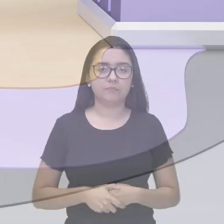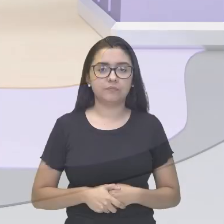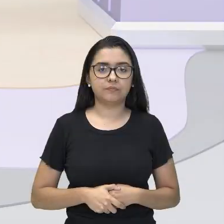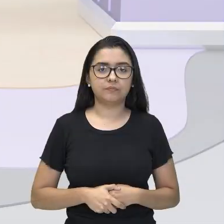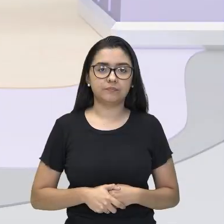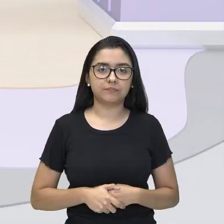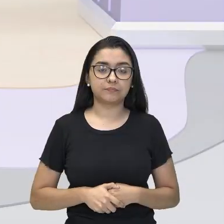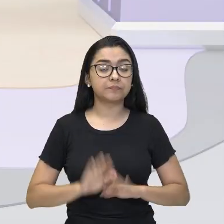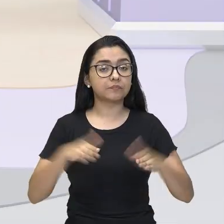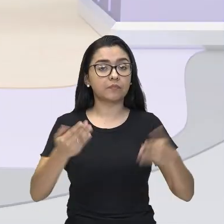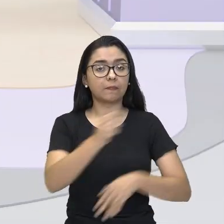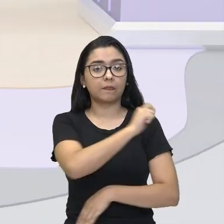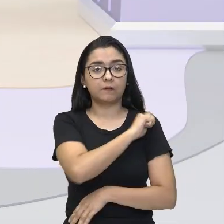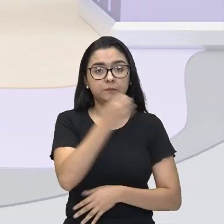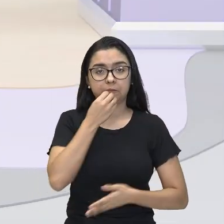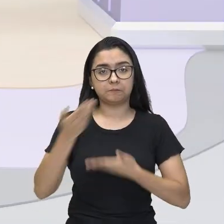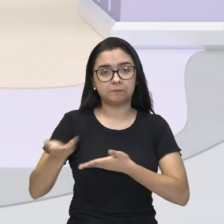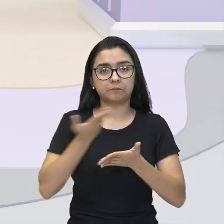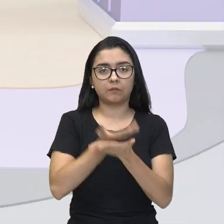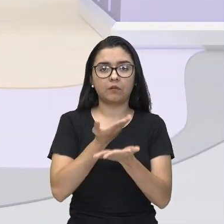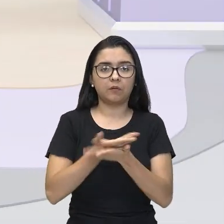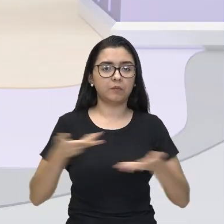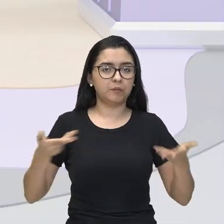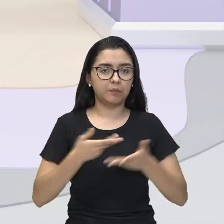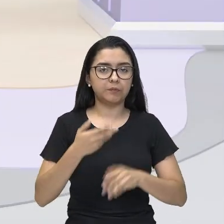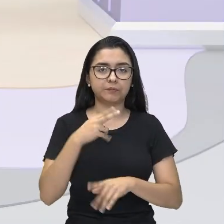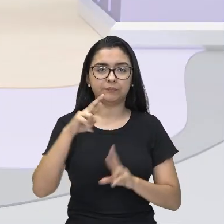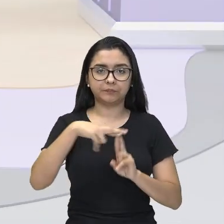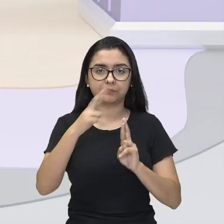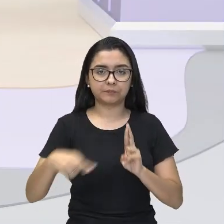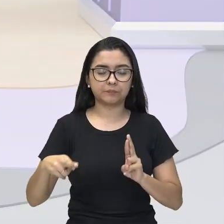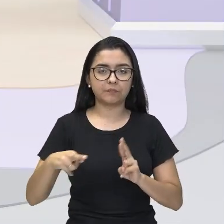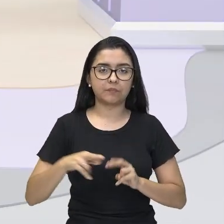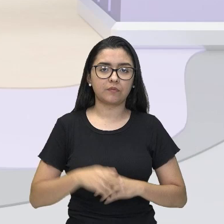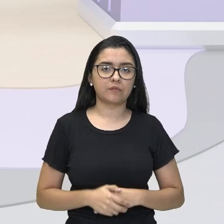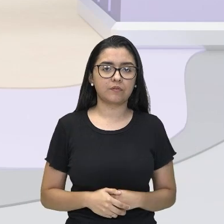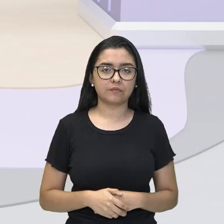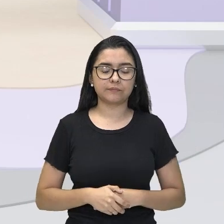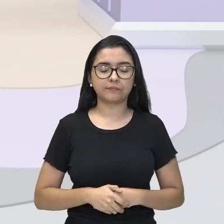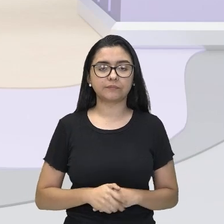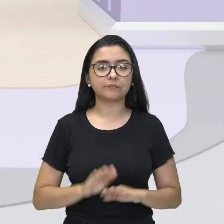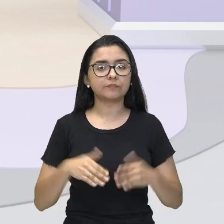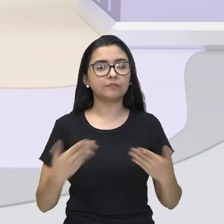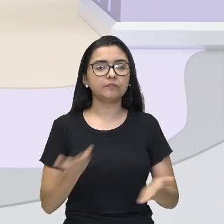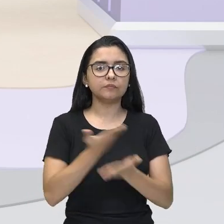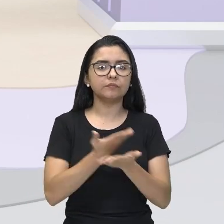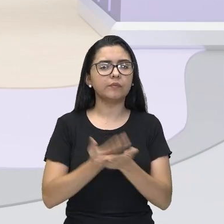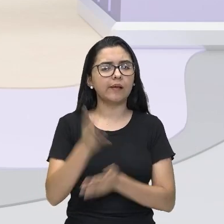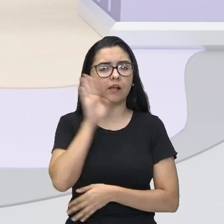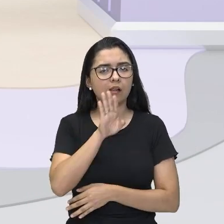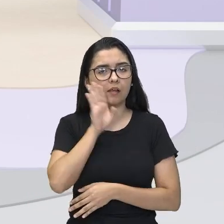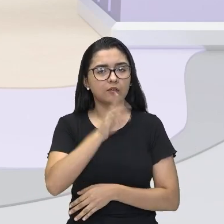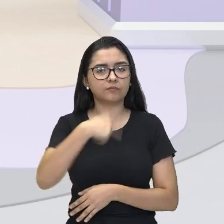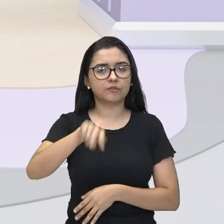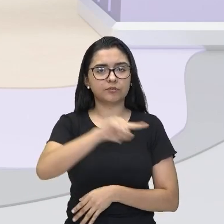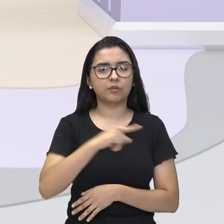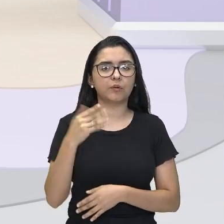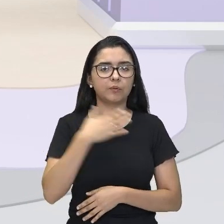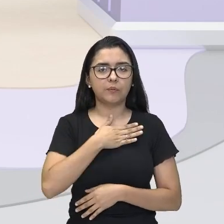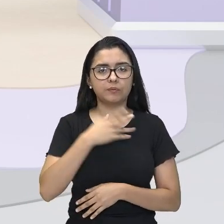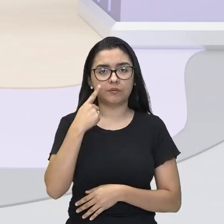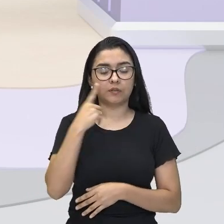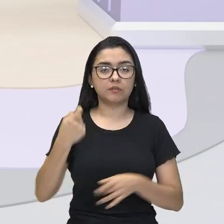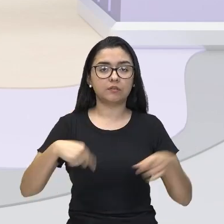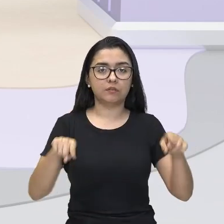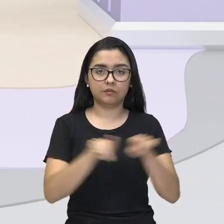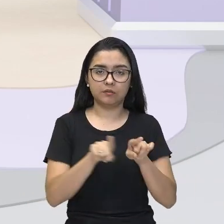Então, alunos, sejam bem-vindos à nossa aula de ensino religioso, uma aula muito legal, muito interessante, e